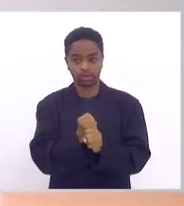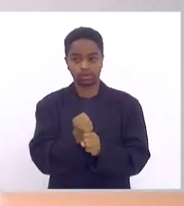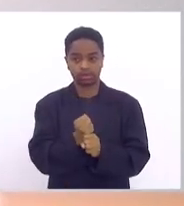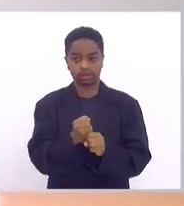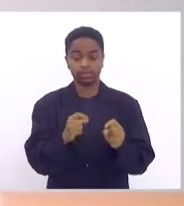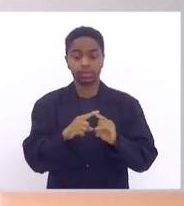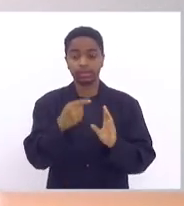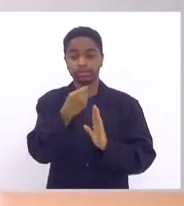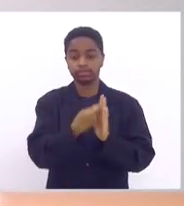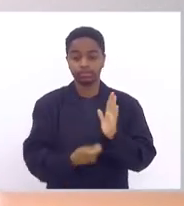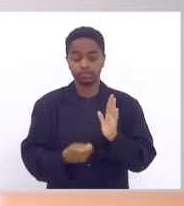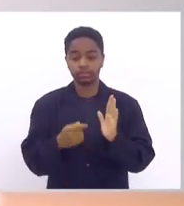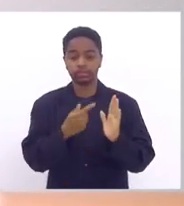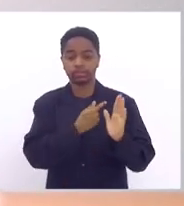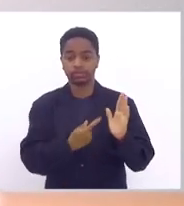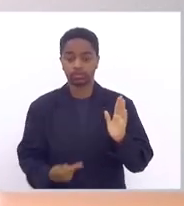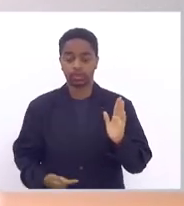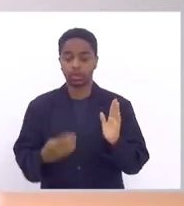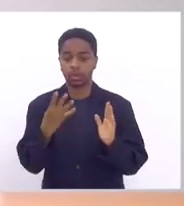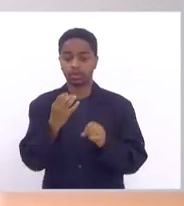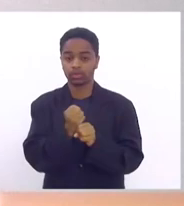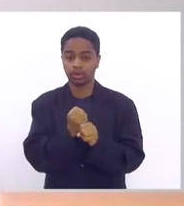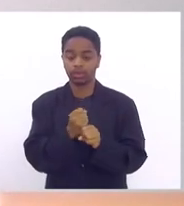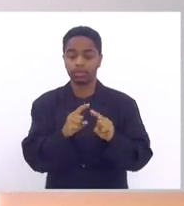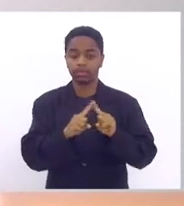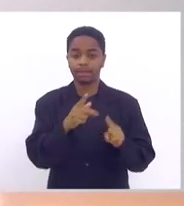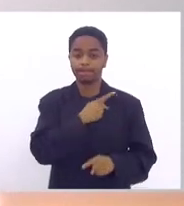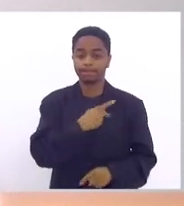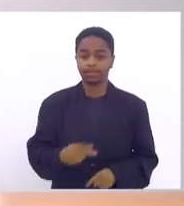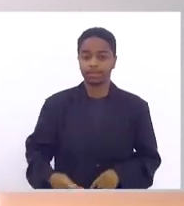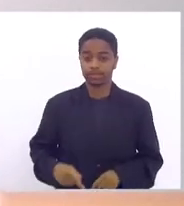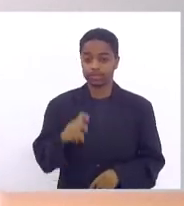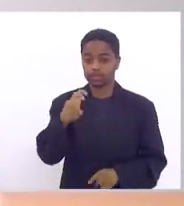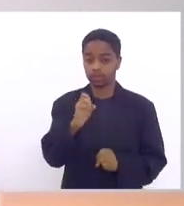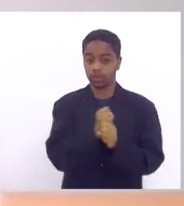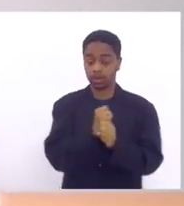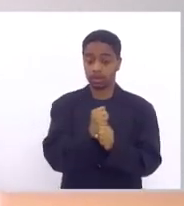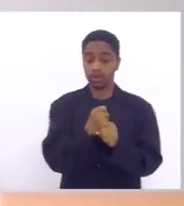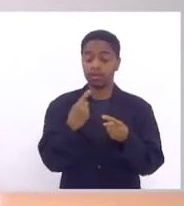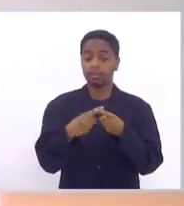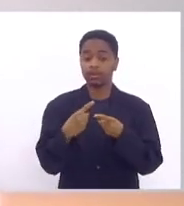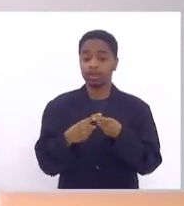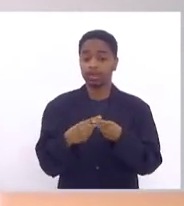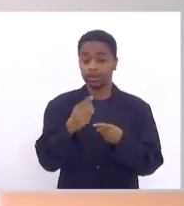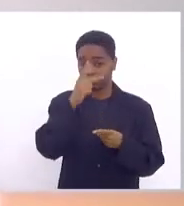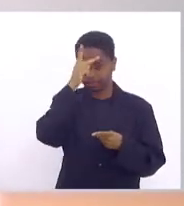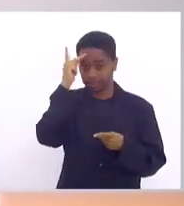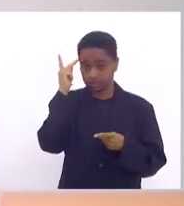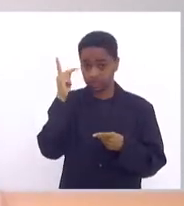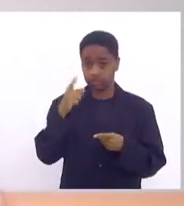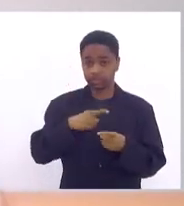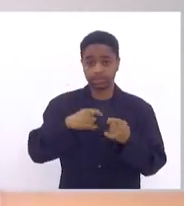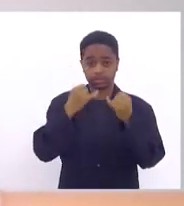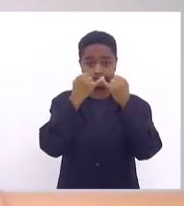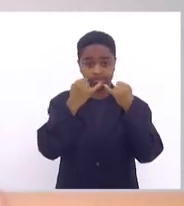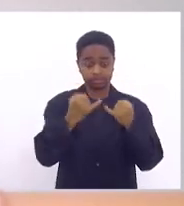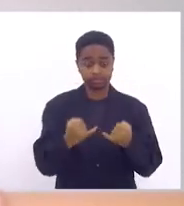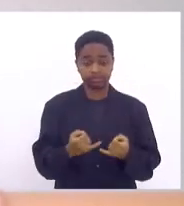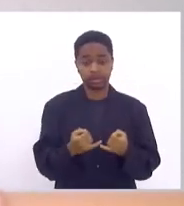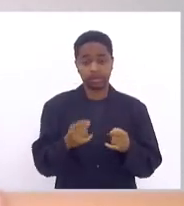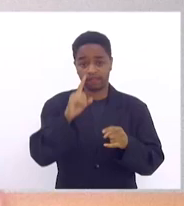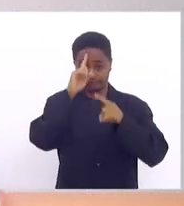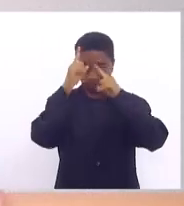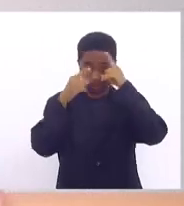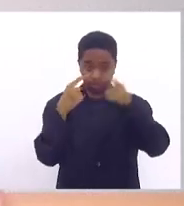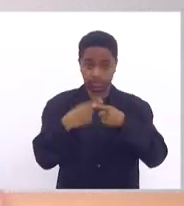de quatro em 1988 e do presidente era de cinco naquela época é porque alguém fez simetria por bola de cristal né porque já sabia que